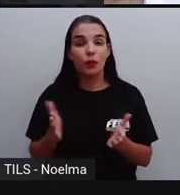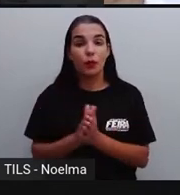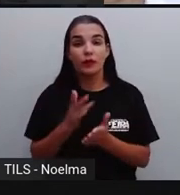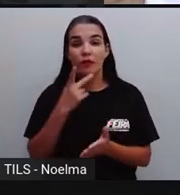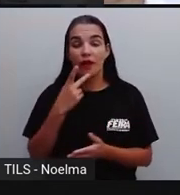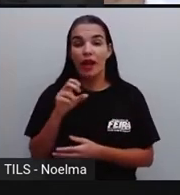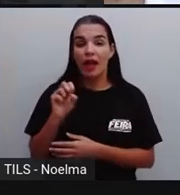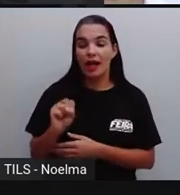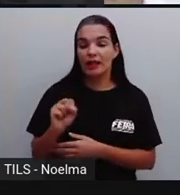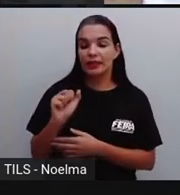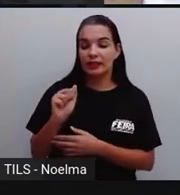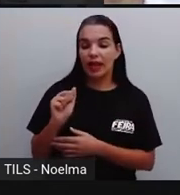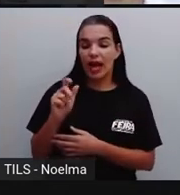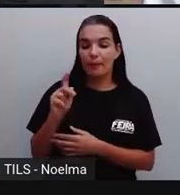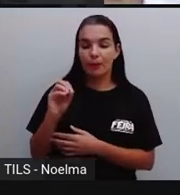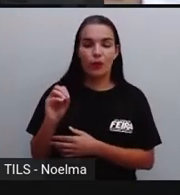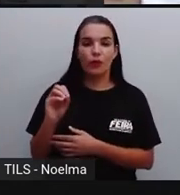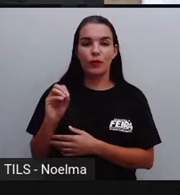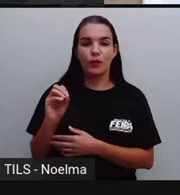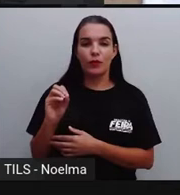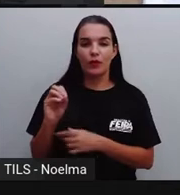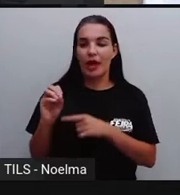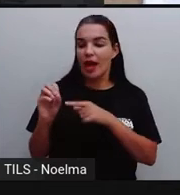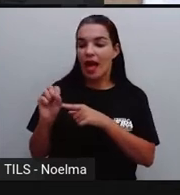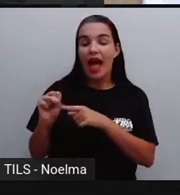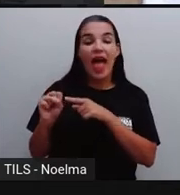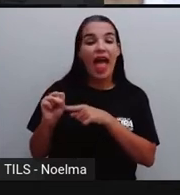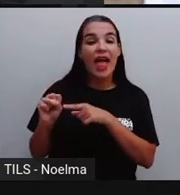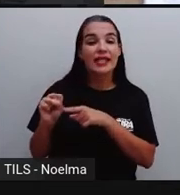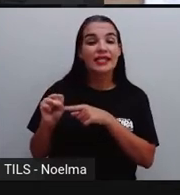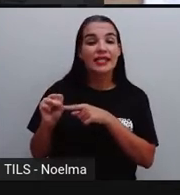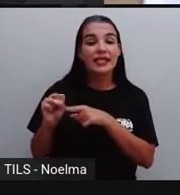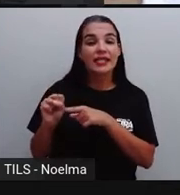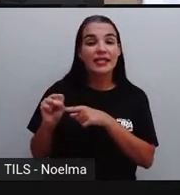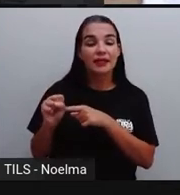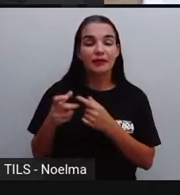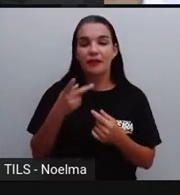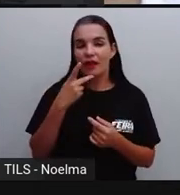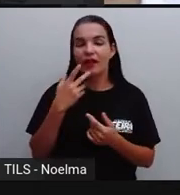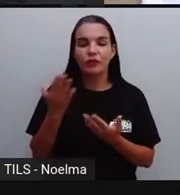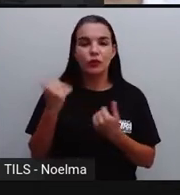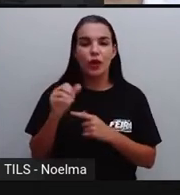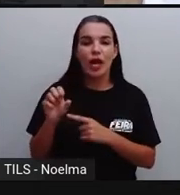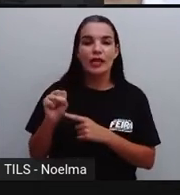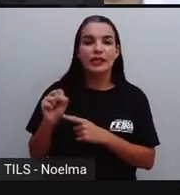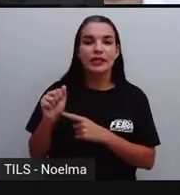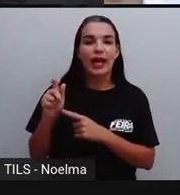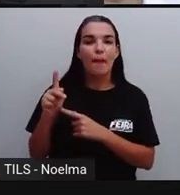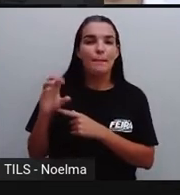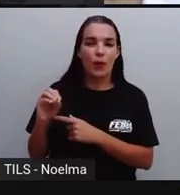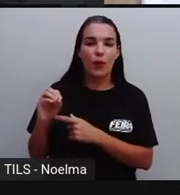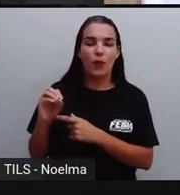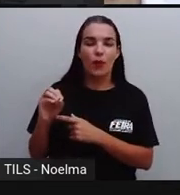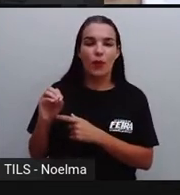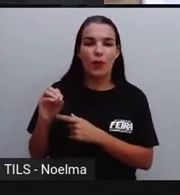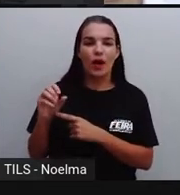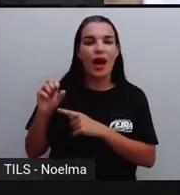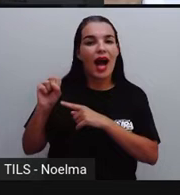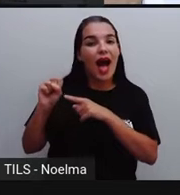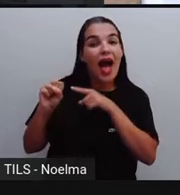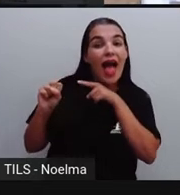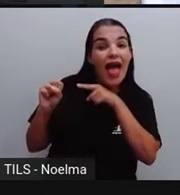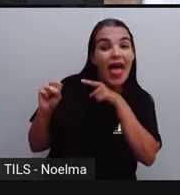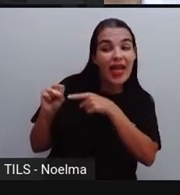pronuncia aqui, ó, segundo ano, sapo, fala aí sapo junto com a Pró, sapo. Aí